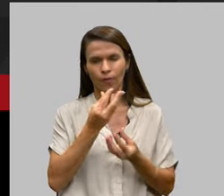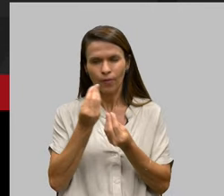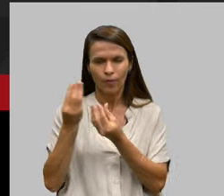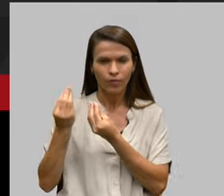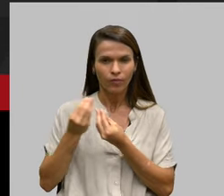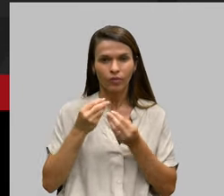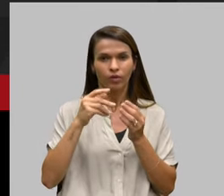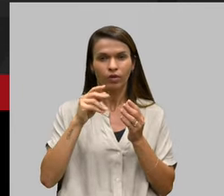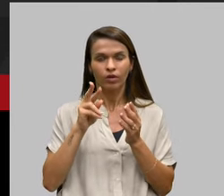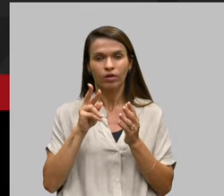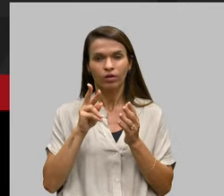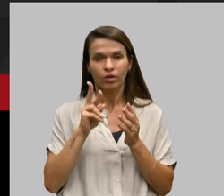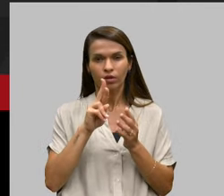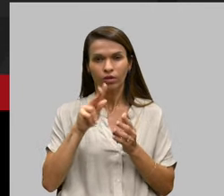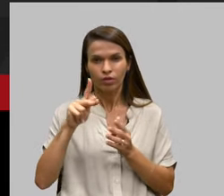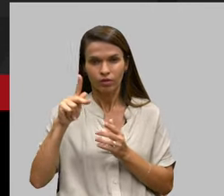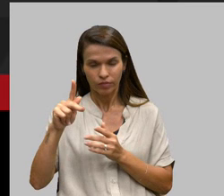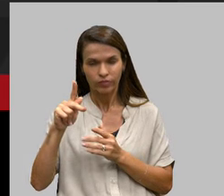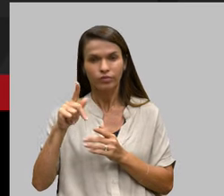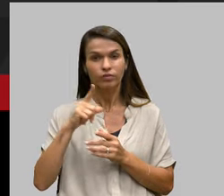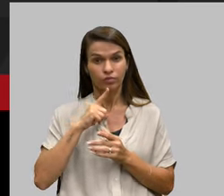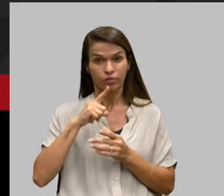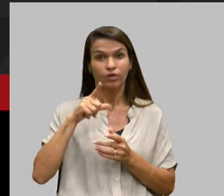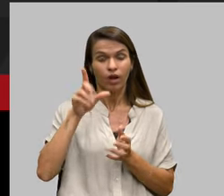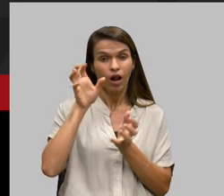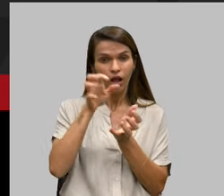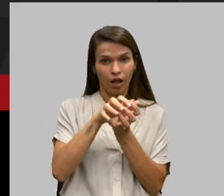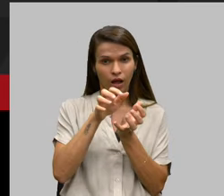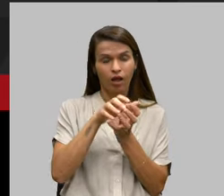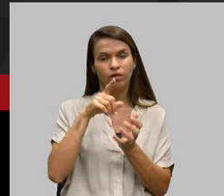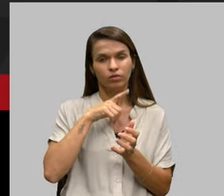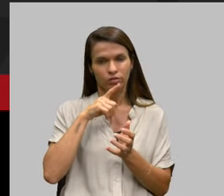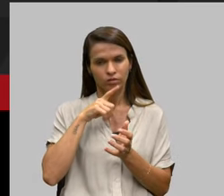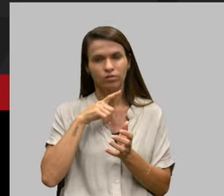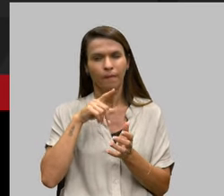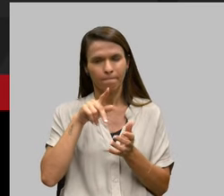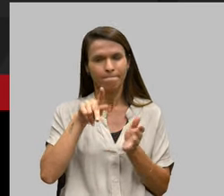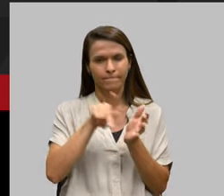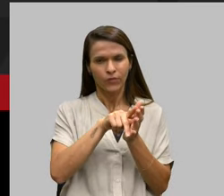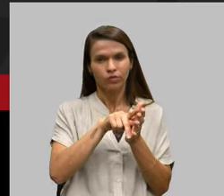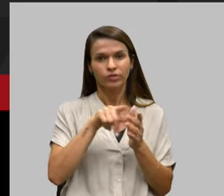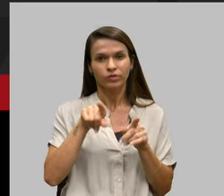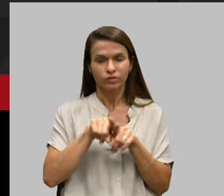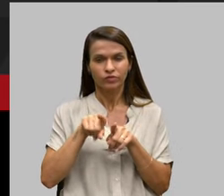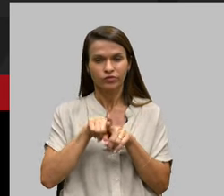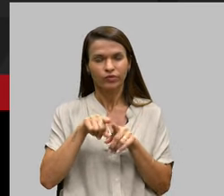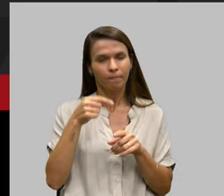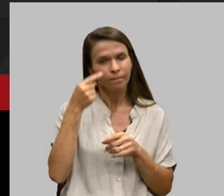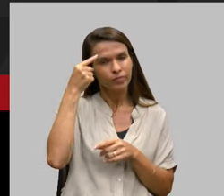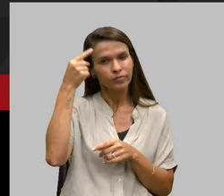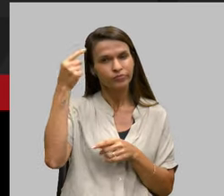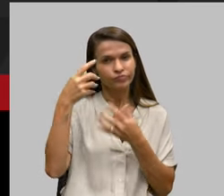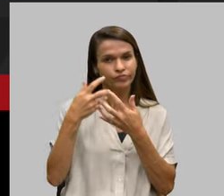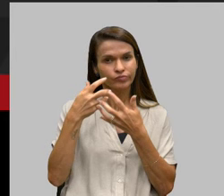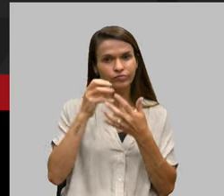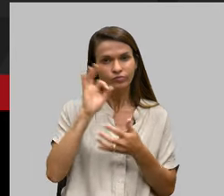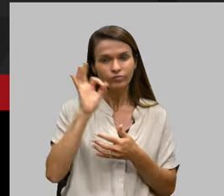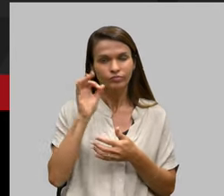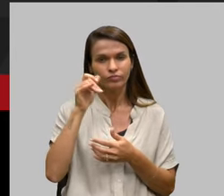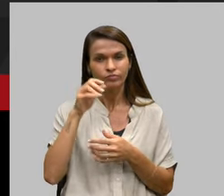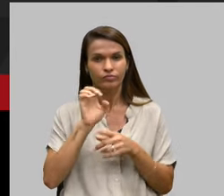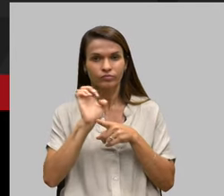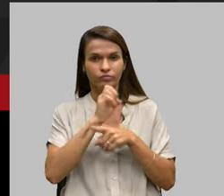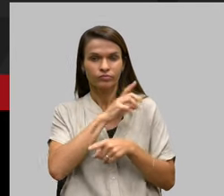eh Pernambuco tem bastante regime próprio também também quando a gente pega em termos percentuais nós temos por exemplo Estado do Rio de Janeiro é o que tem